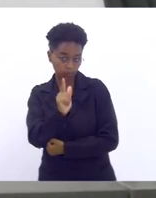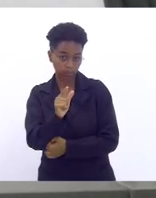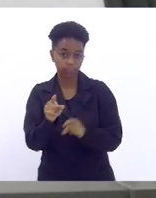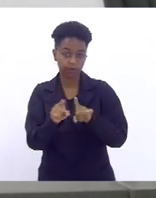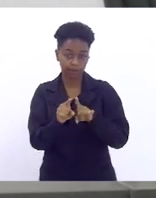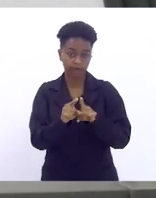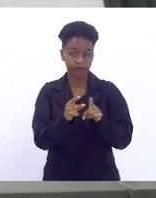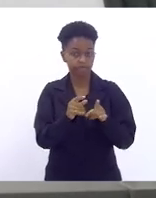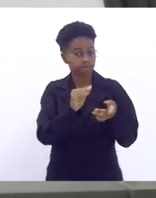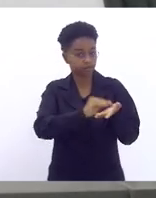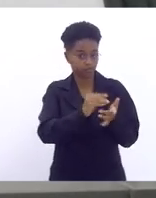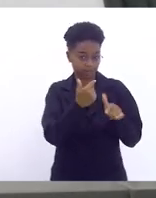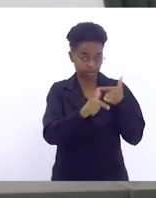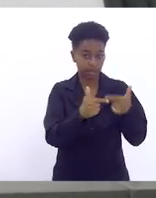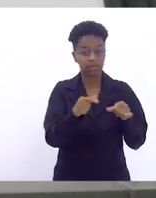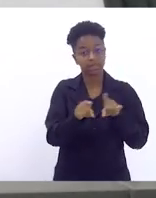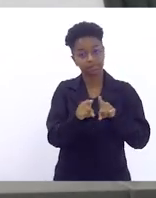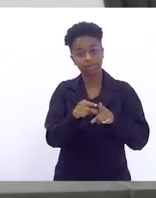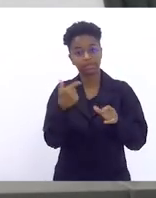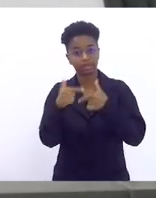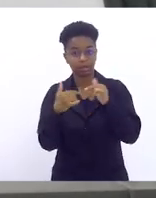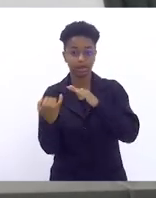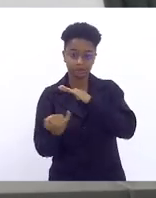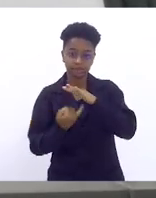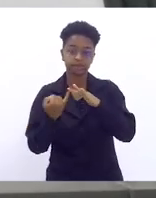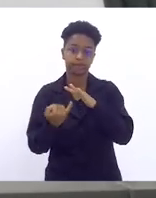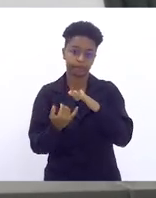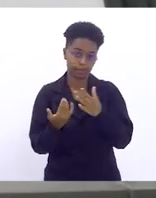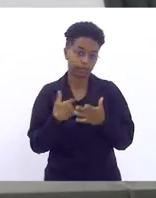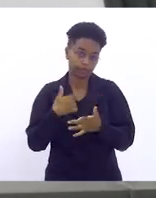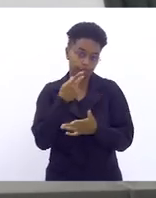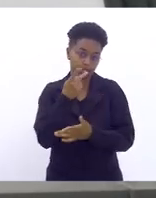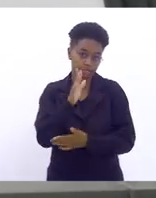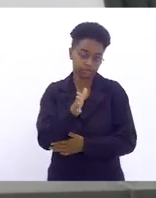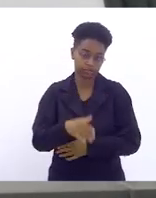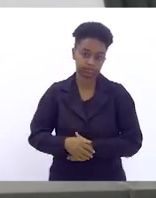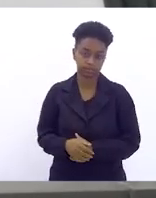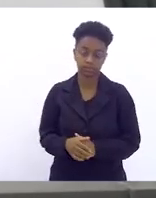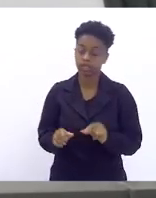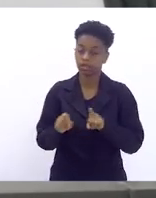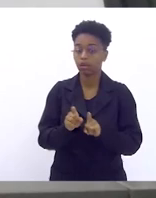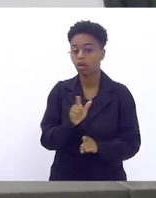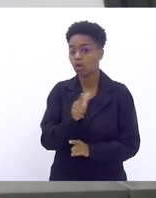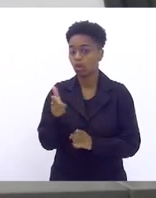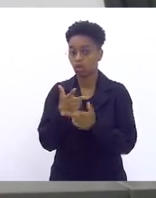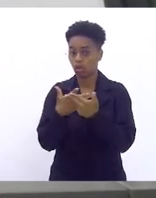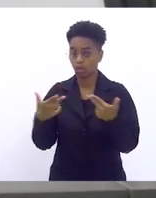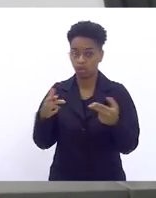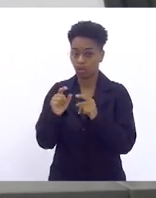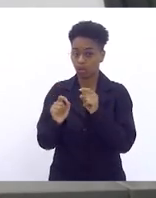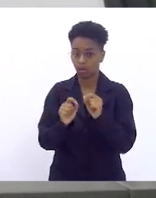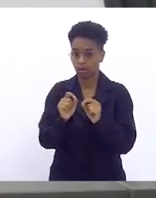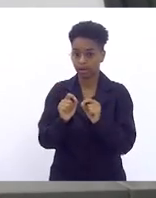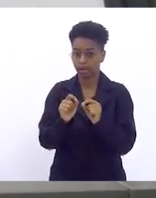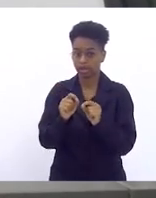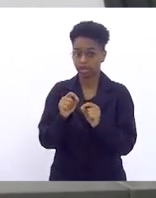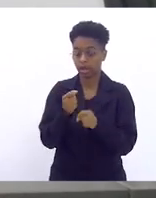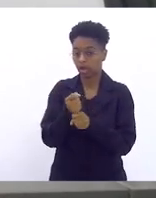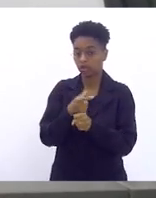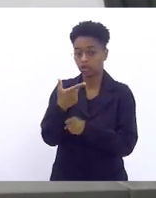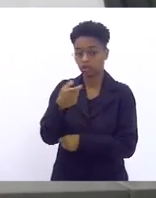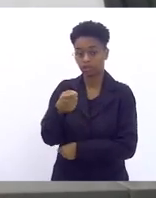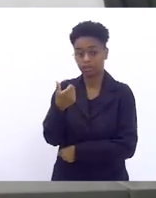de trabalho que é o que eu acabei de falar e tem um outro dado que tá colocado aí é quem em 2017